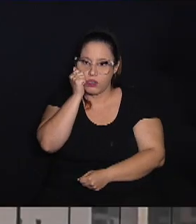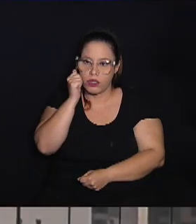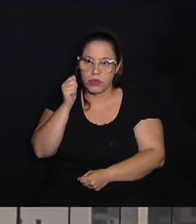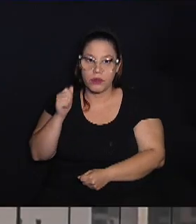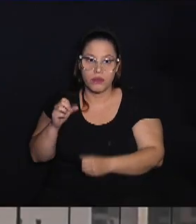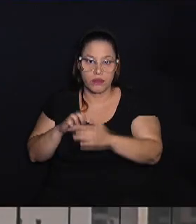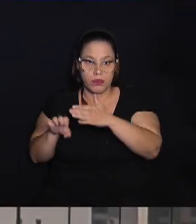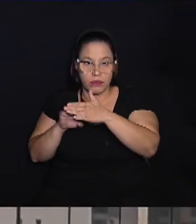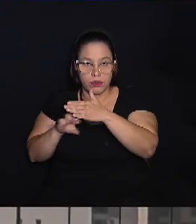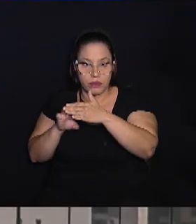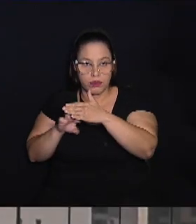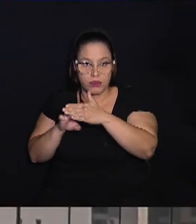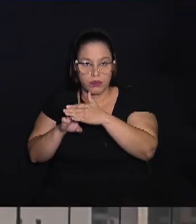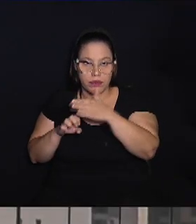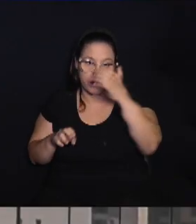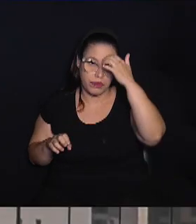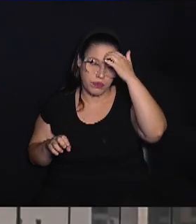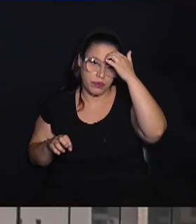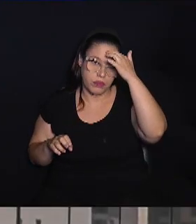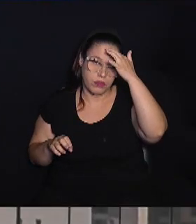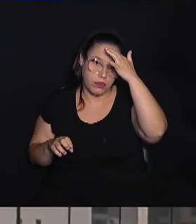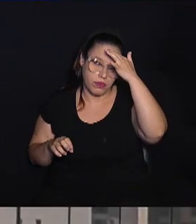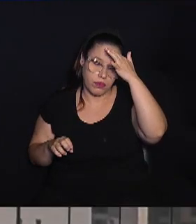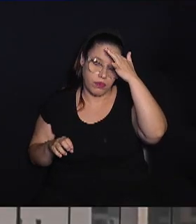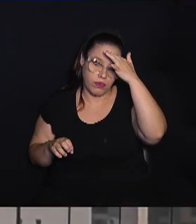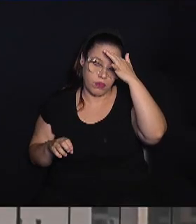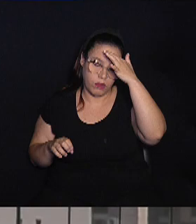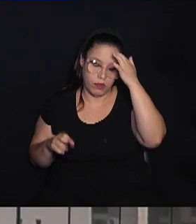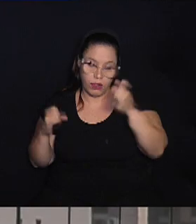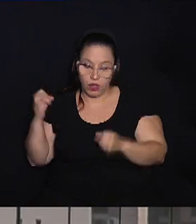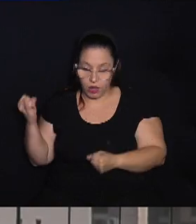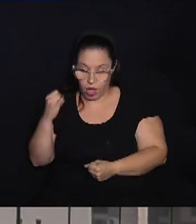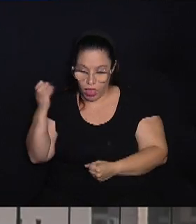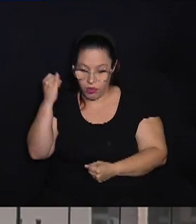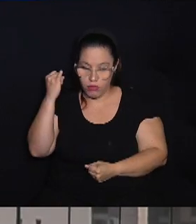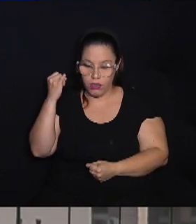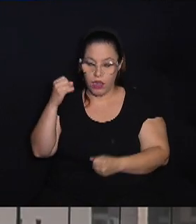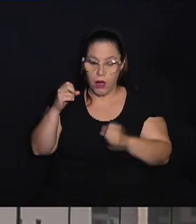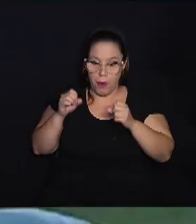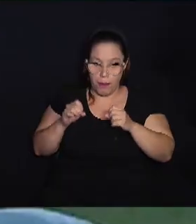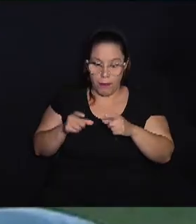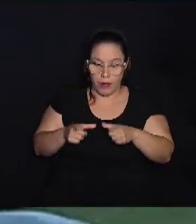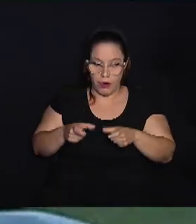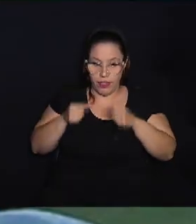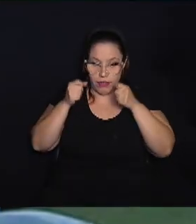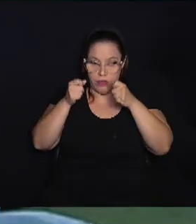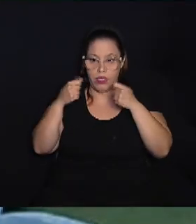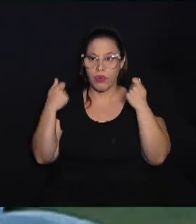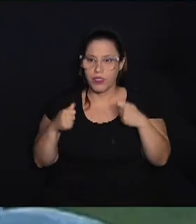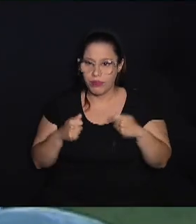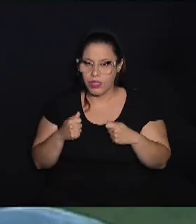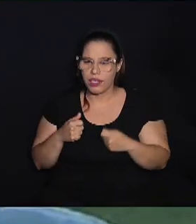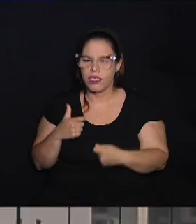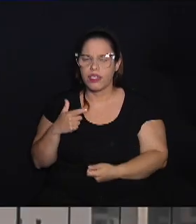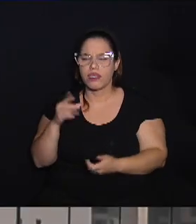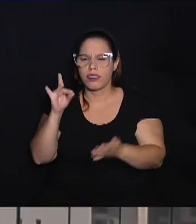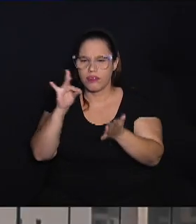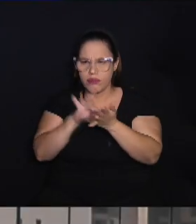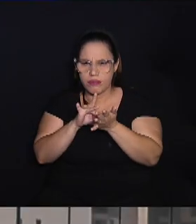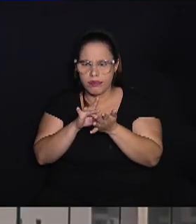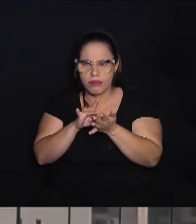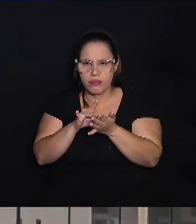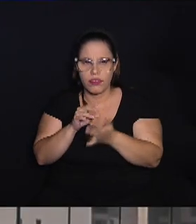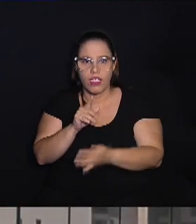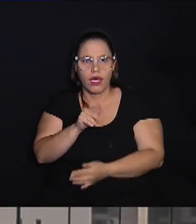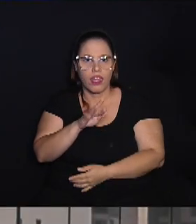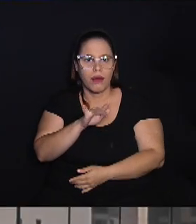importante esse raio-x que vocês fazem para levantar as reais necessidades, né? Isso. E, Gabriela, para